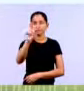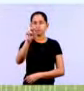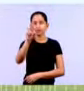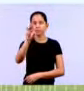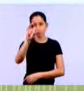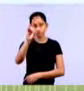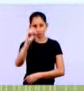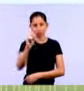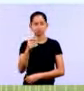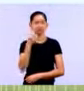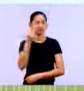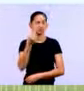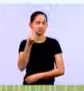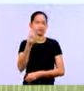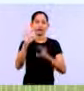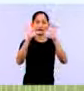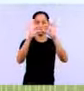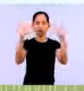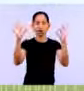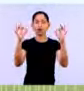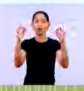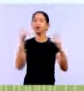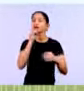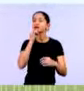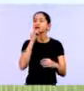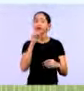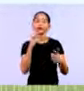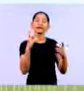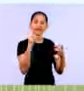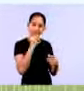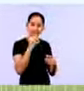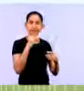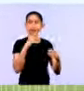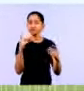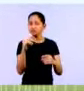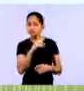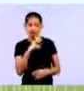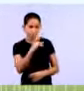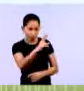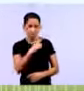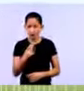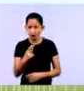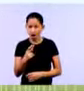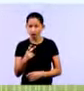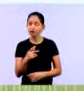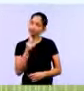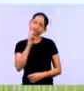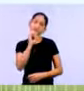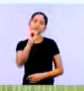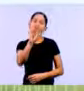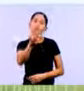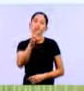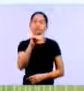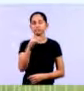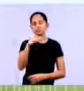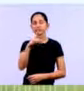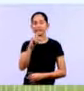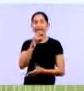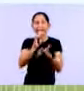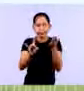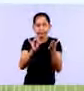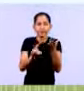os iguais igualmente e os desiguais na medida da sua desigualdade. Por exemplo, imposto de renda. Se o professor